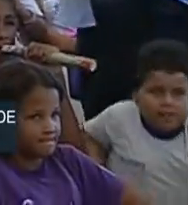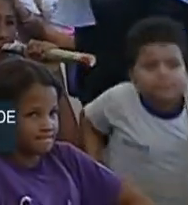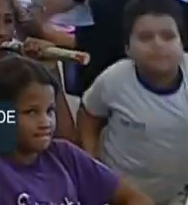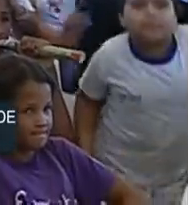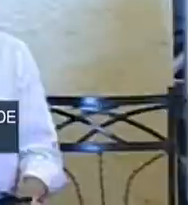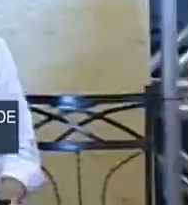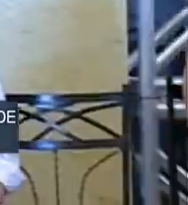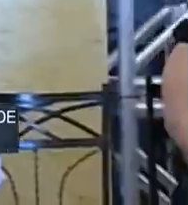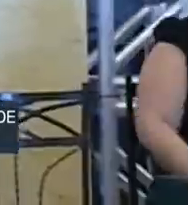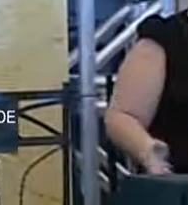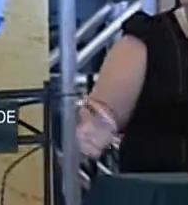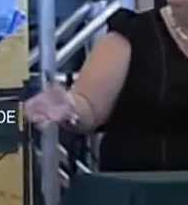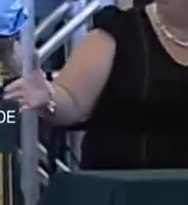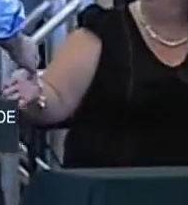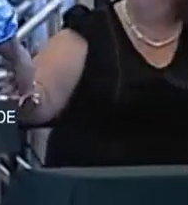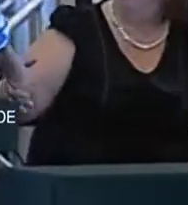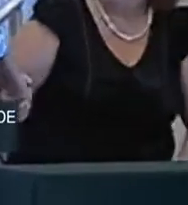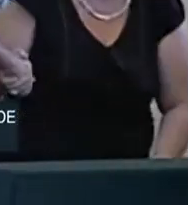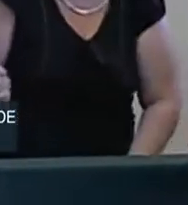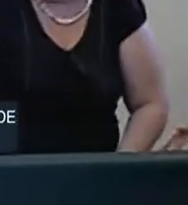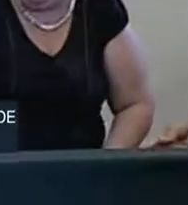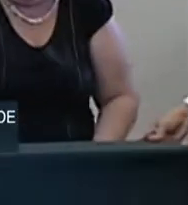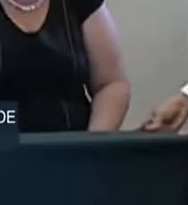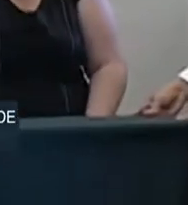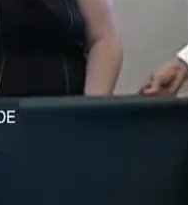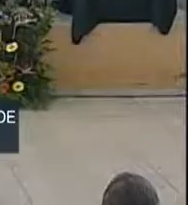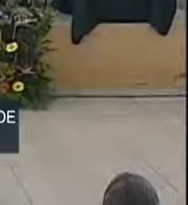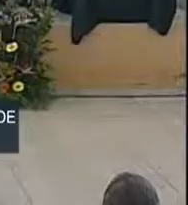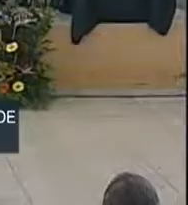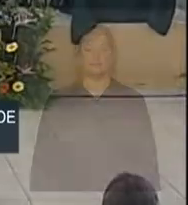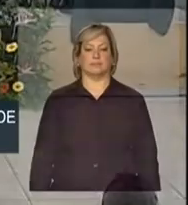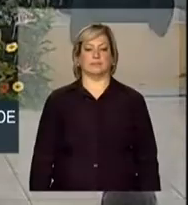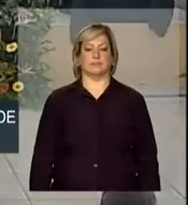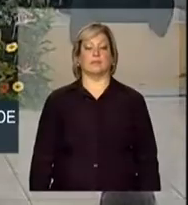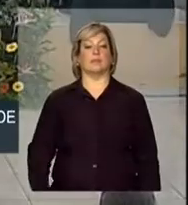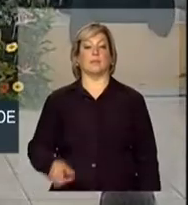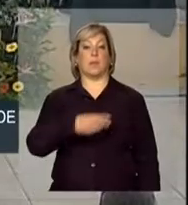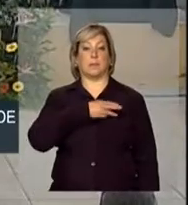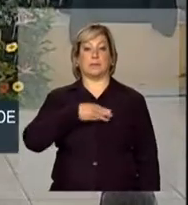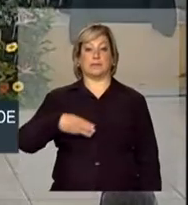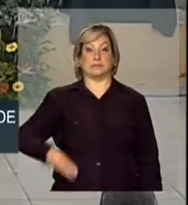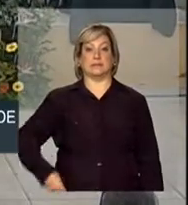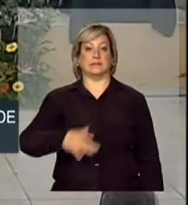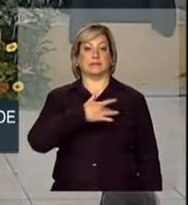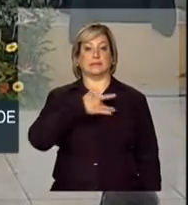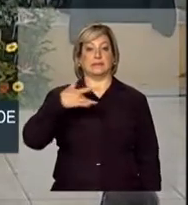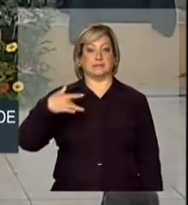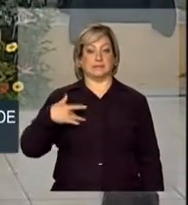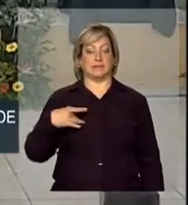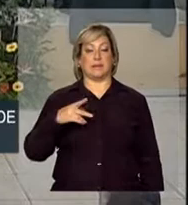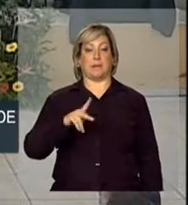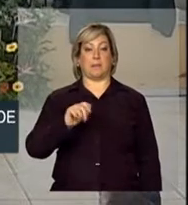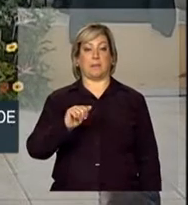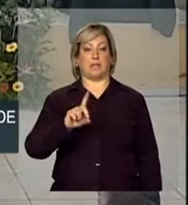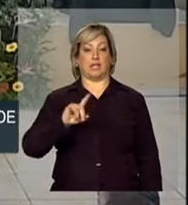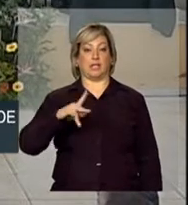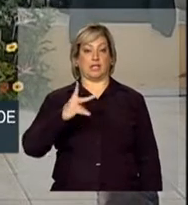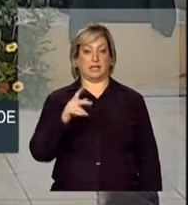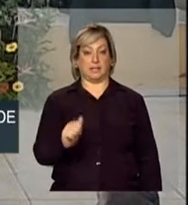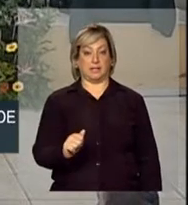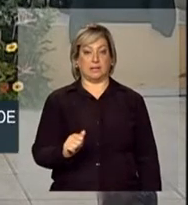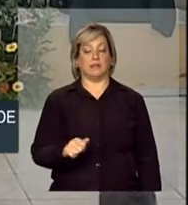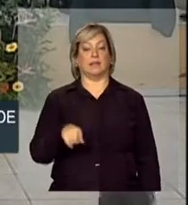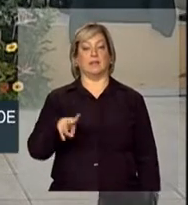E aí e o senhor Ministro de estado da saúde Alexandre Padilha